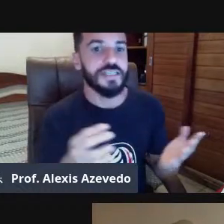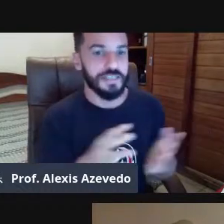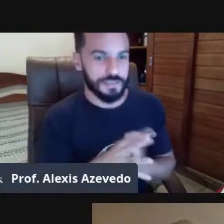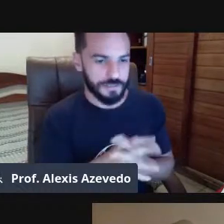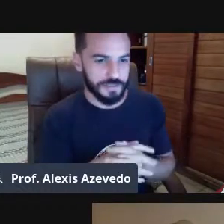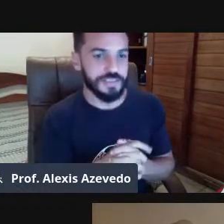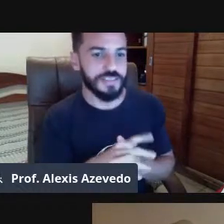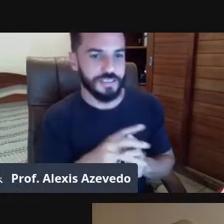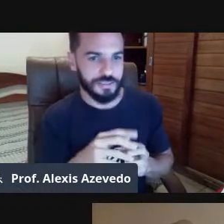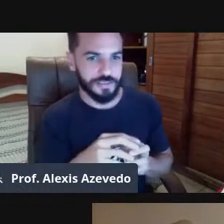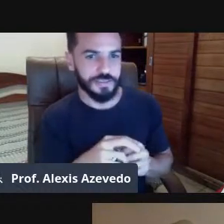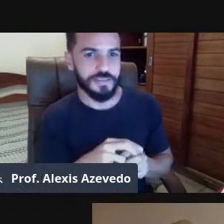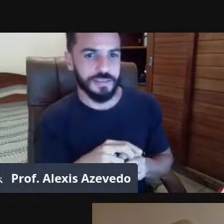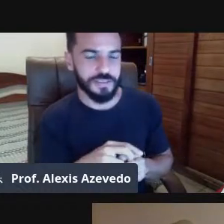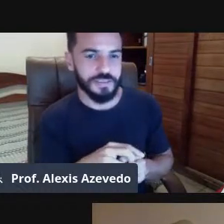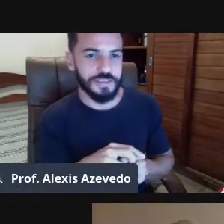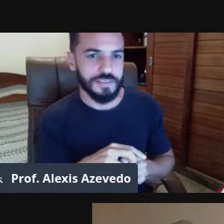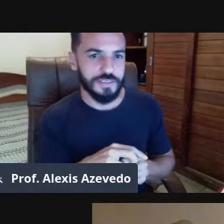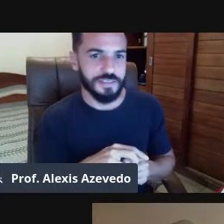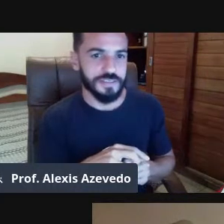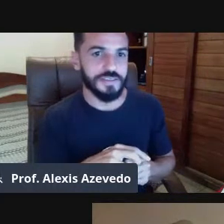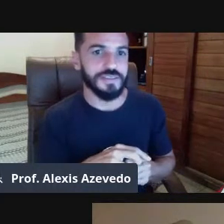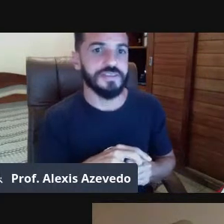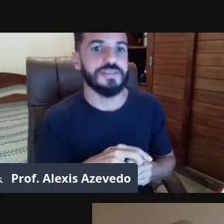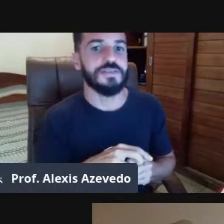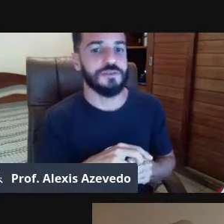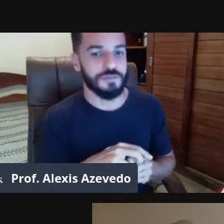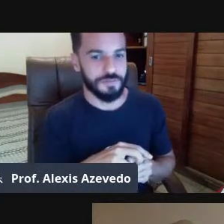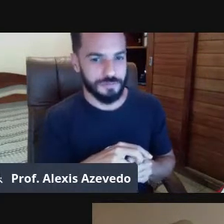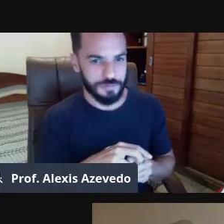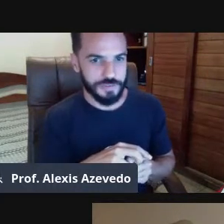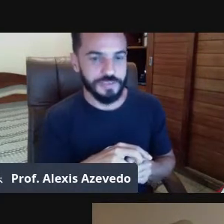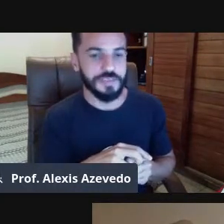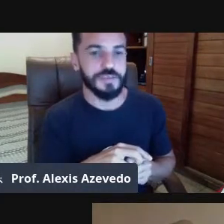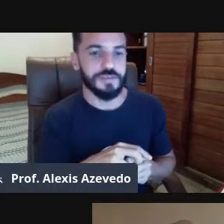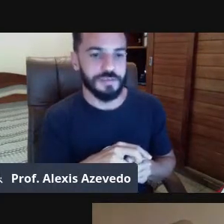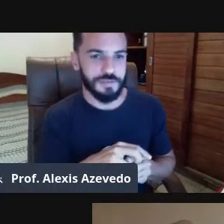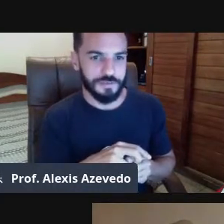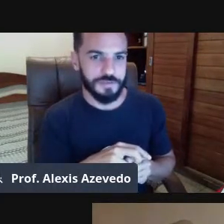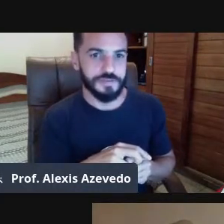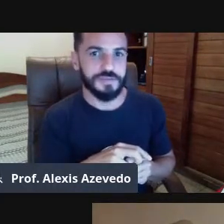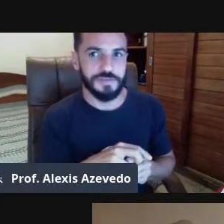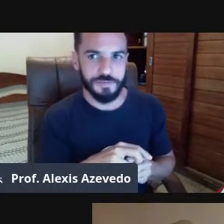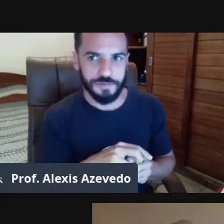no WhatsApp, ele falou que está com a conexão muito ruim, que ele está tentando entrar.